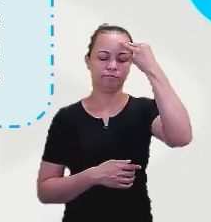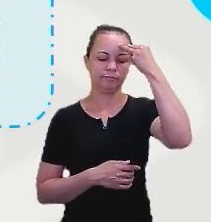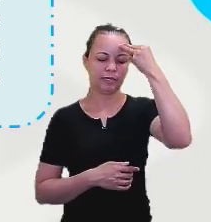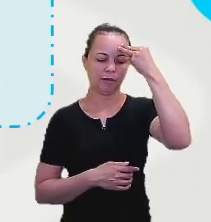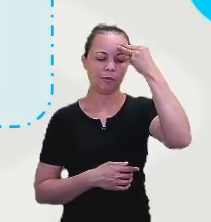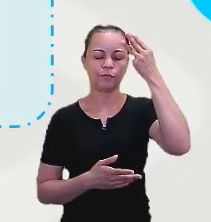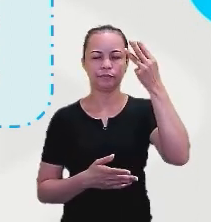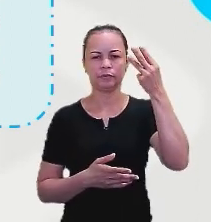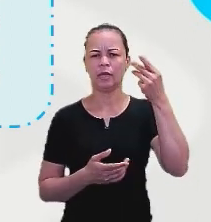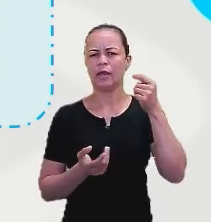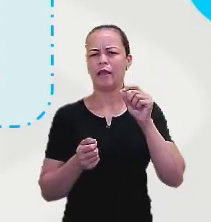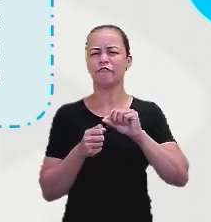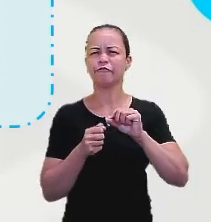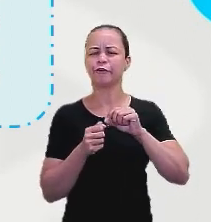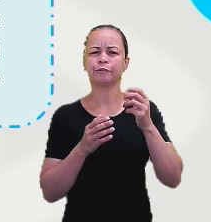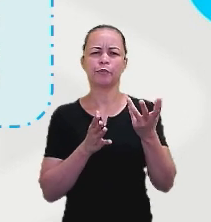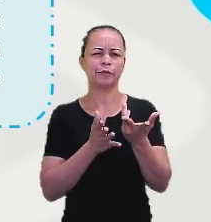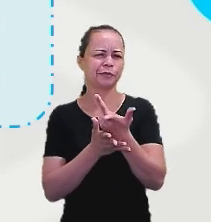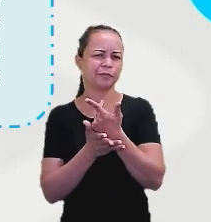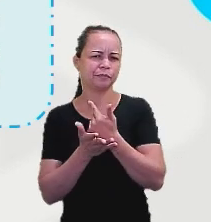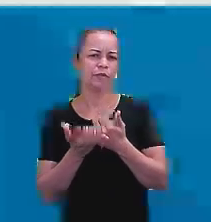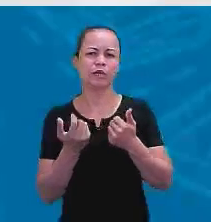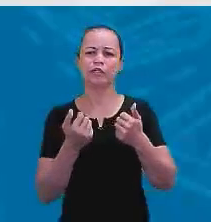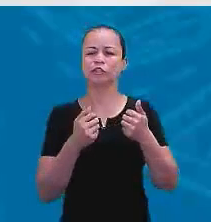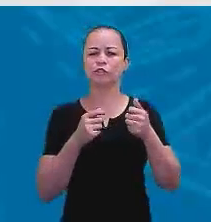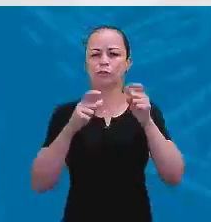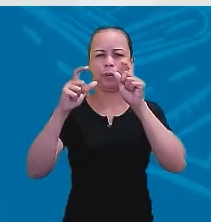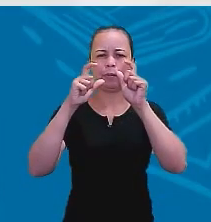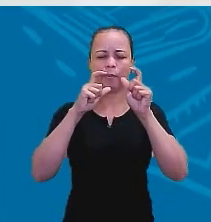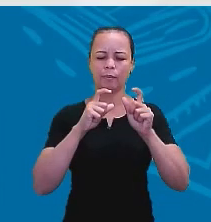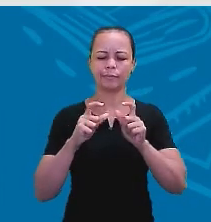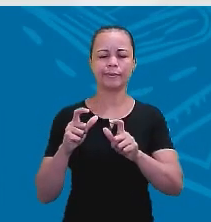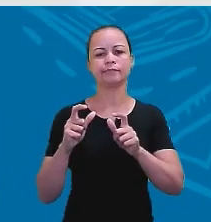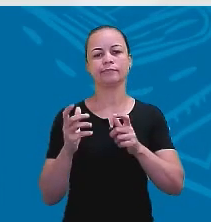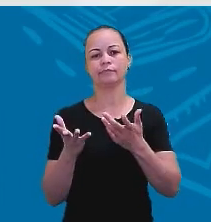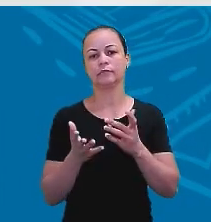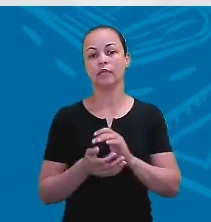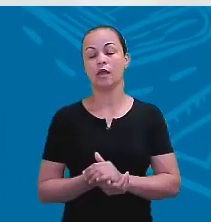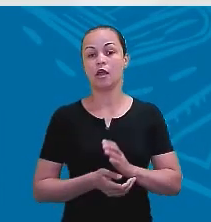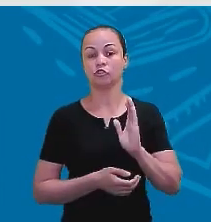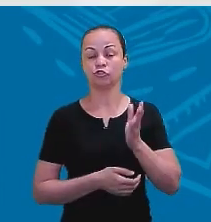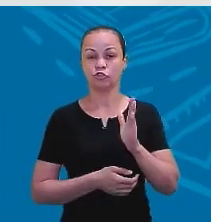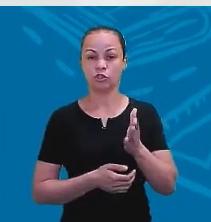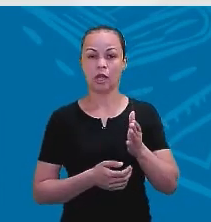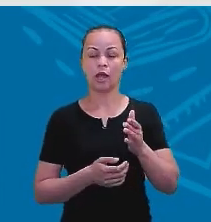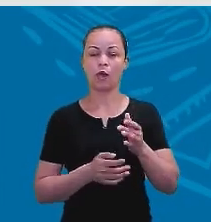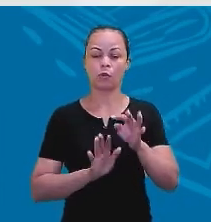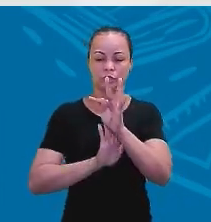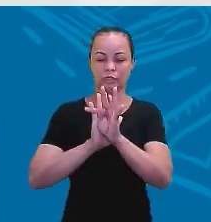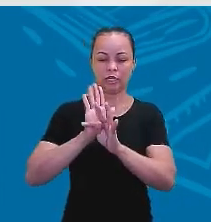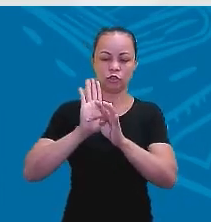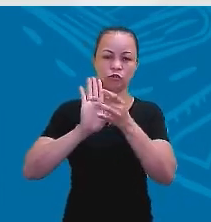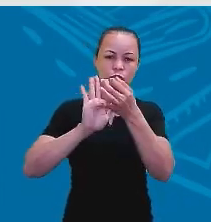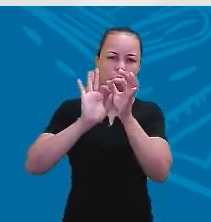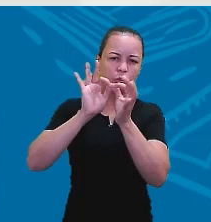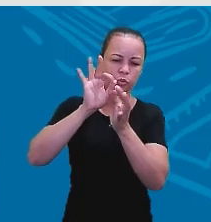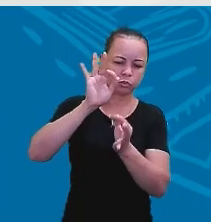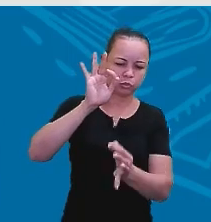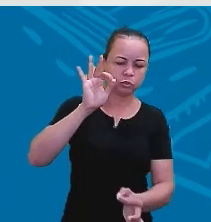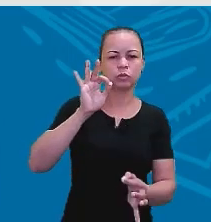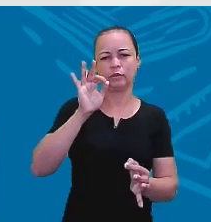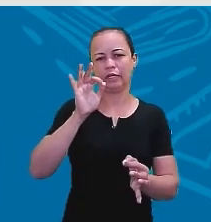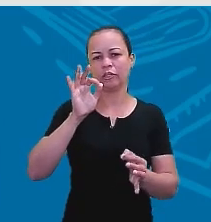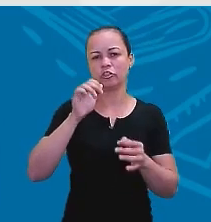por meio de desenhos, por meio de figuras também. Já o texto corrido é aquele texto que a gente divide